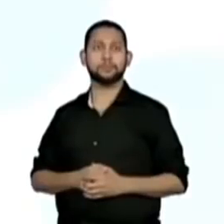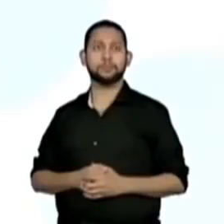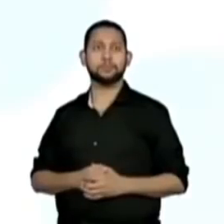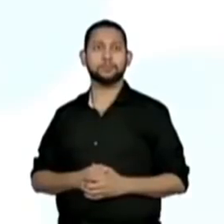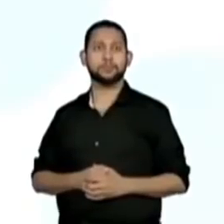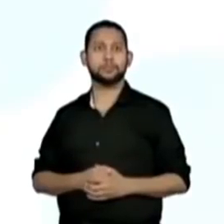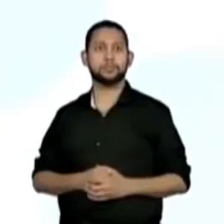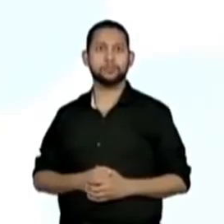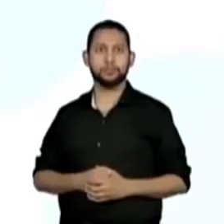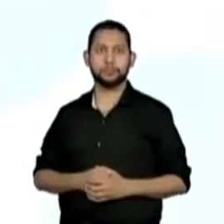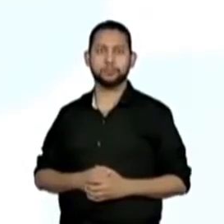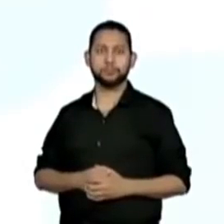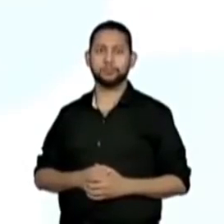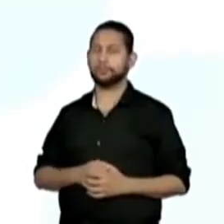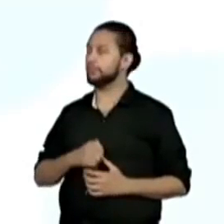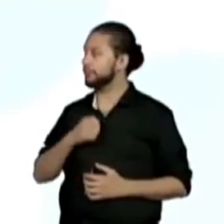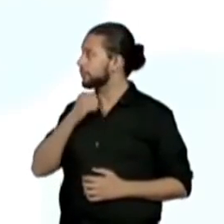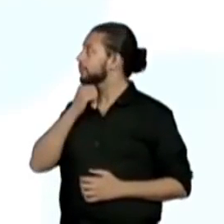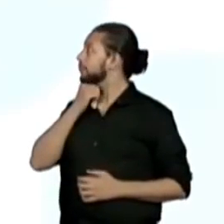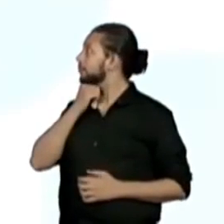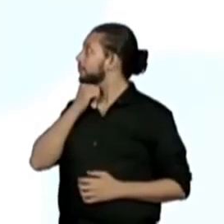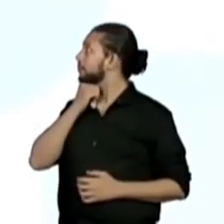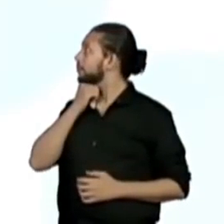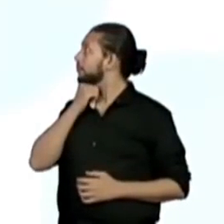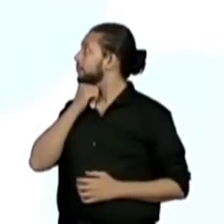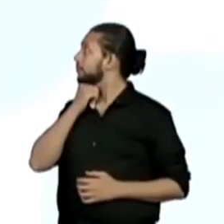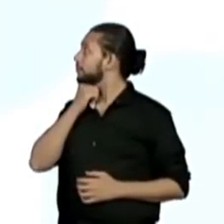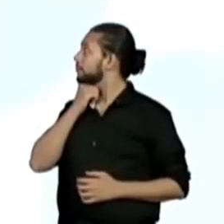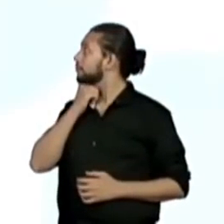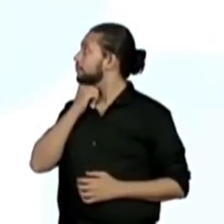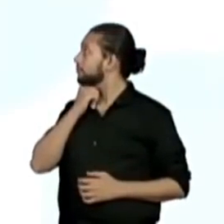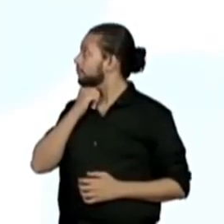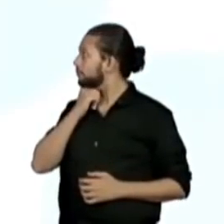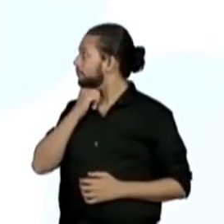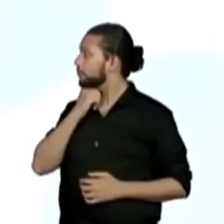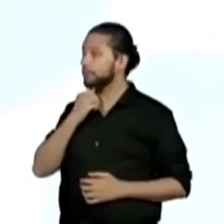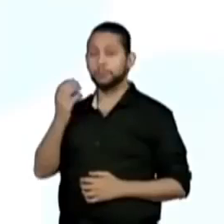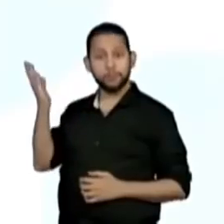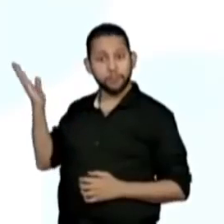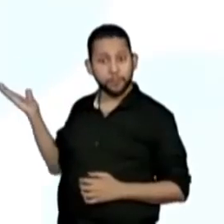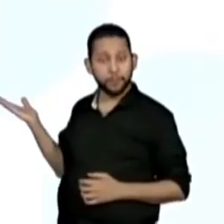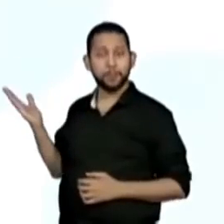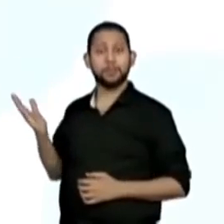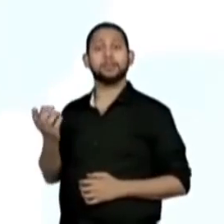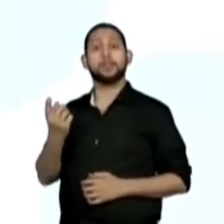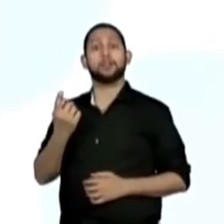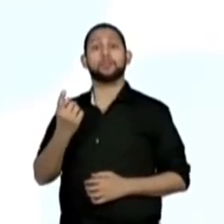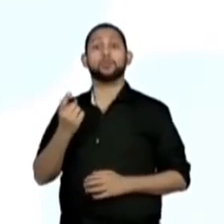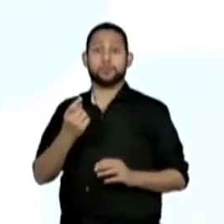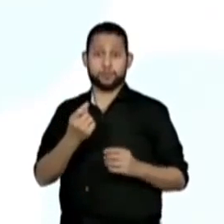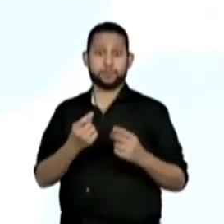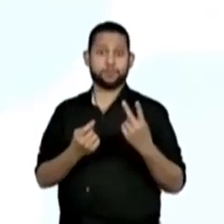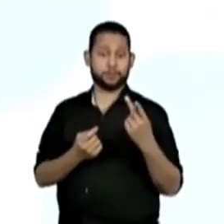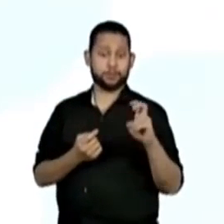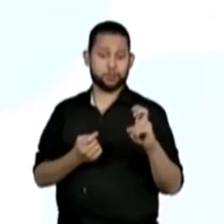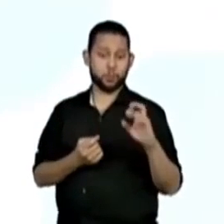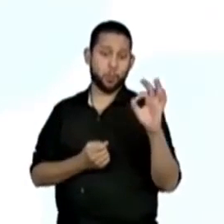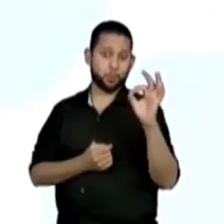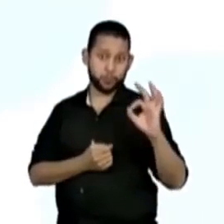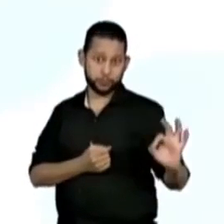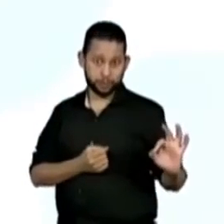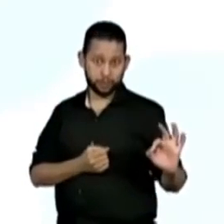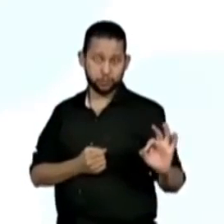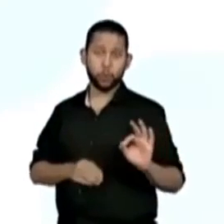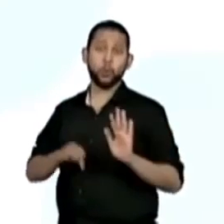apagar R 25 de desconto Então esse é o valor do desconto R 25 o